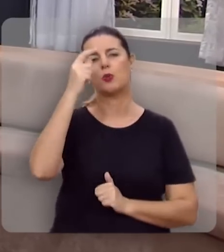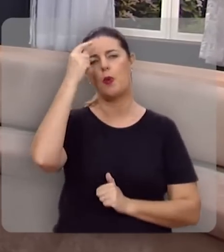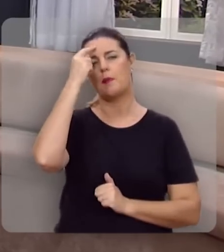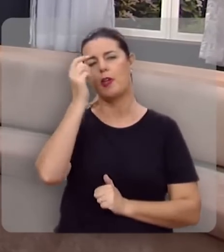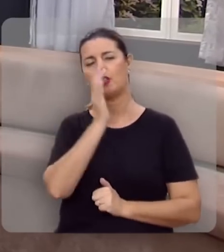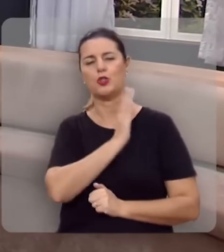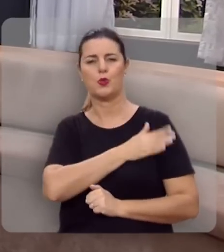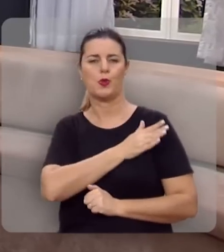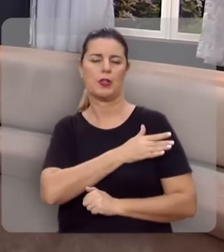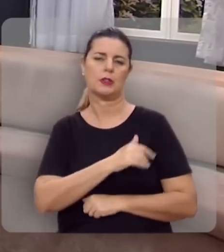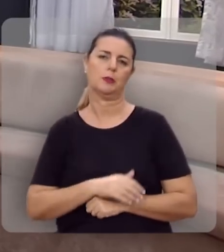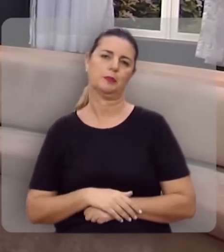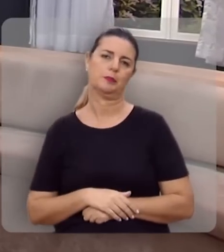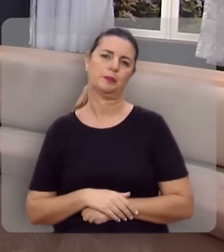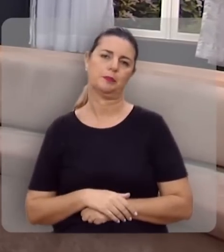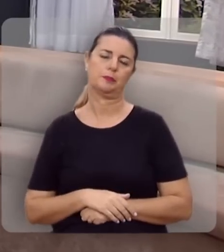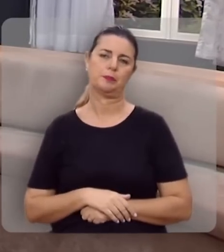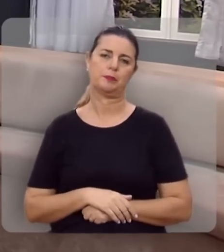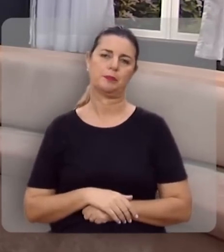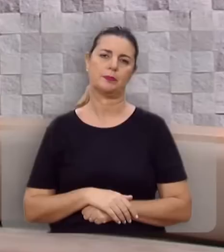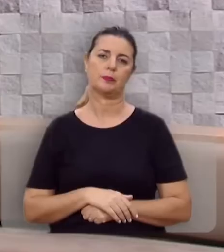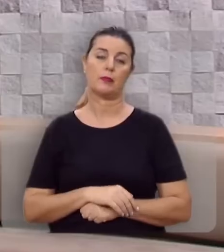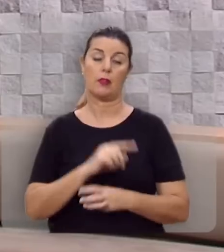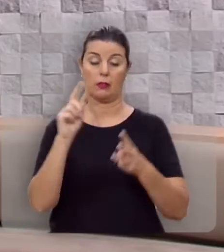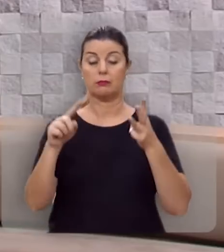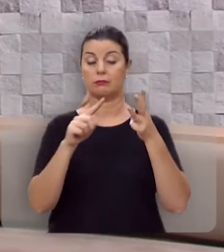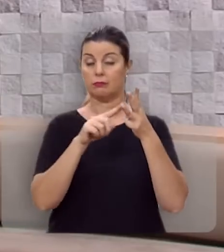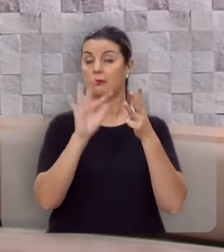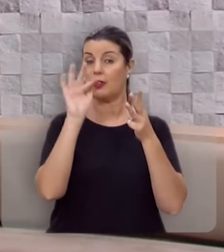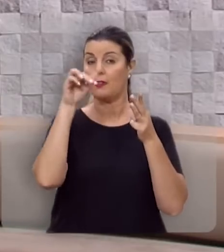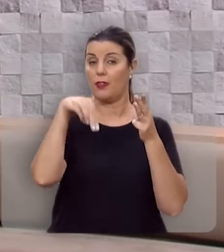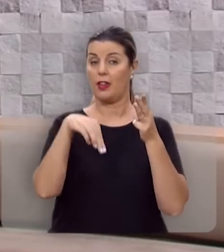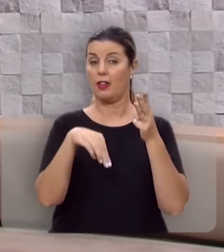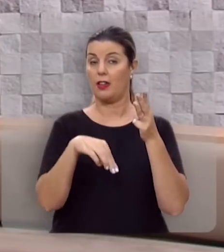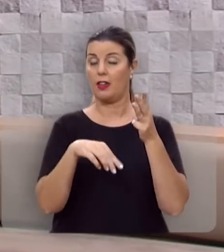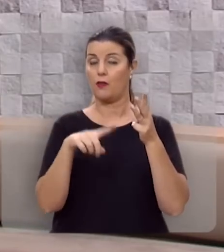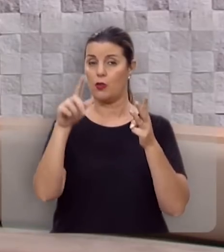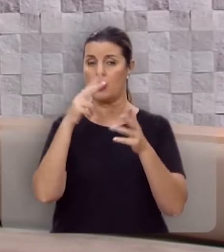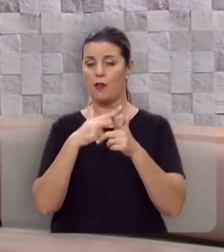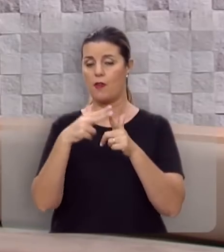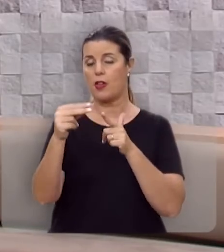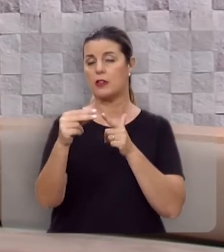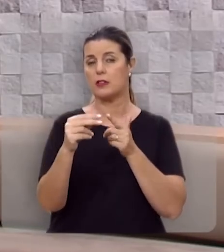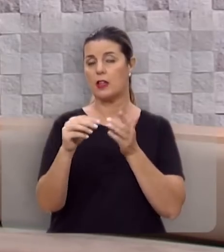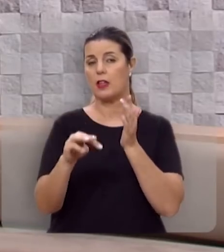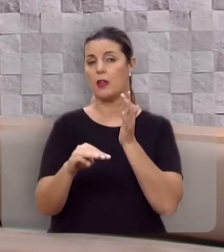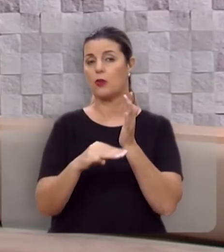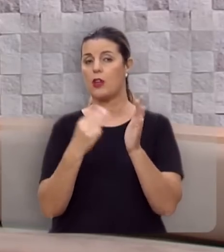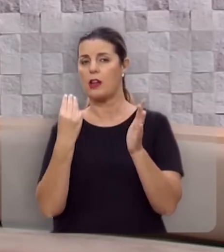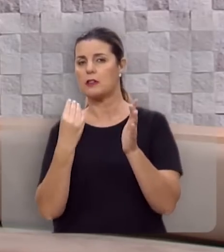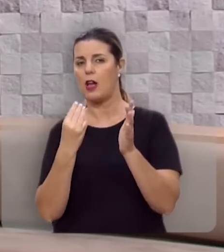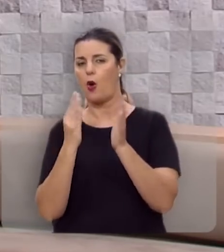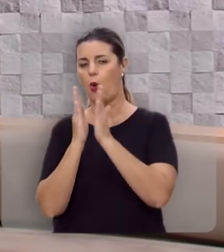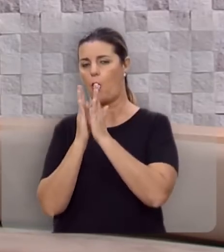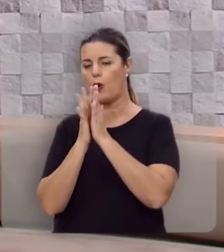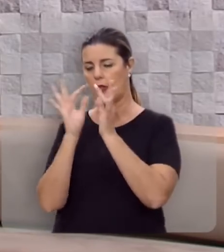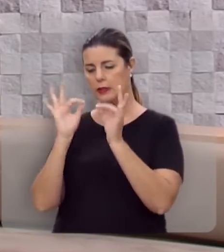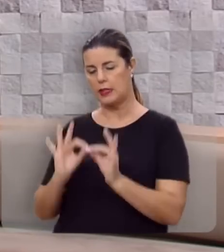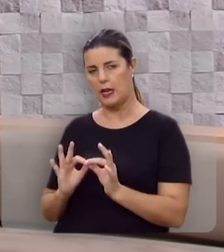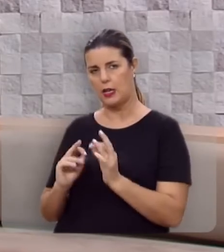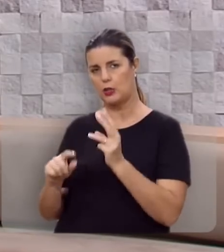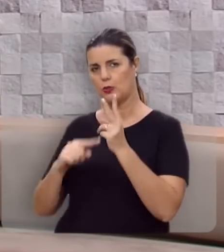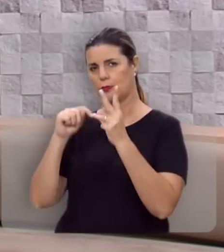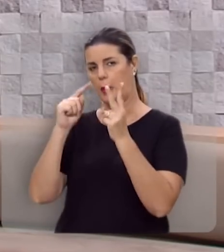sua mente e o seu coração. Mas finalmente, Paulo diz que você vence a ansiedade com o terceiro remédio. Primeiro, orar